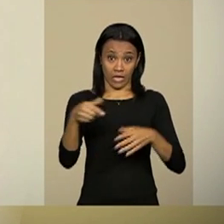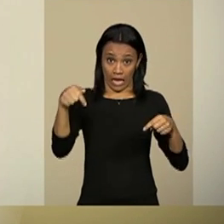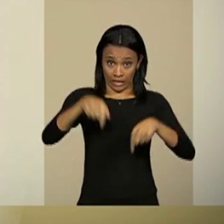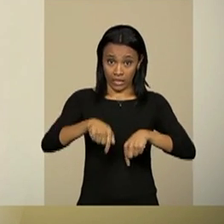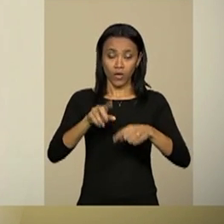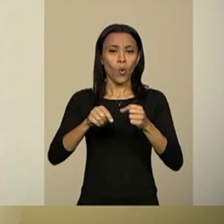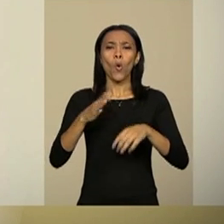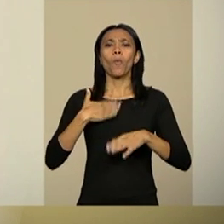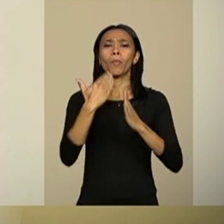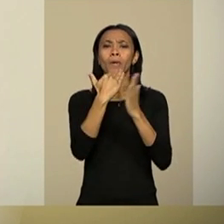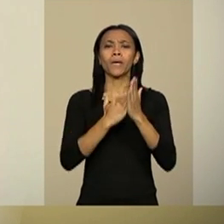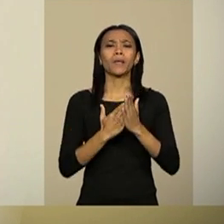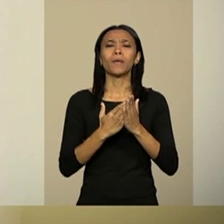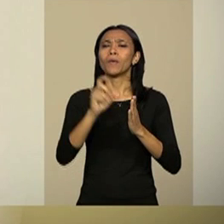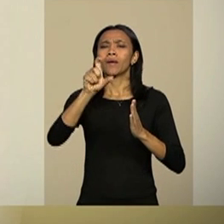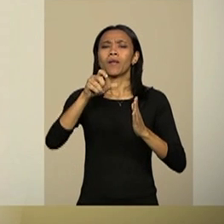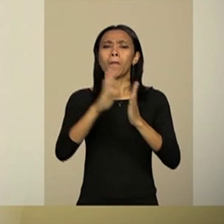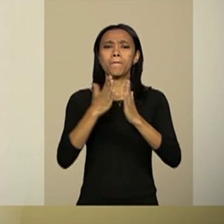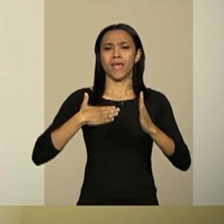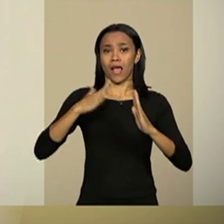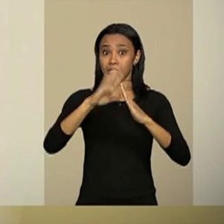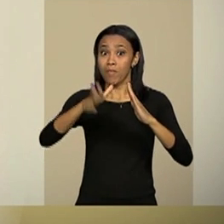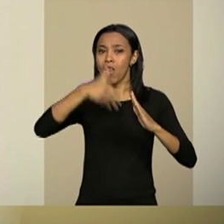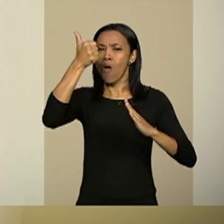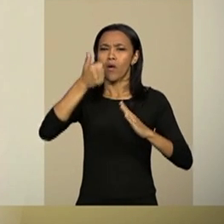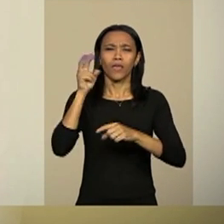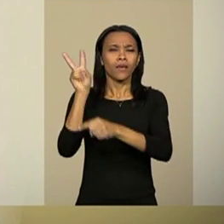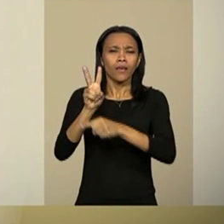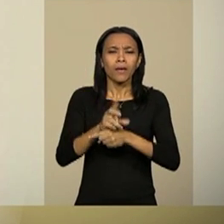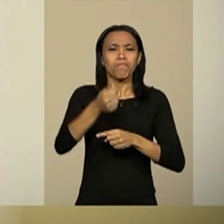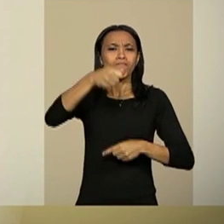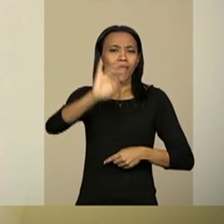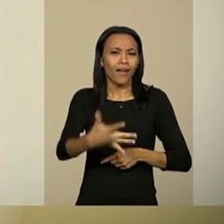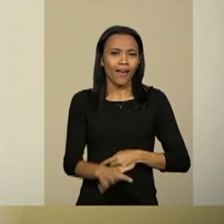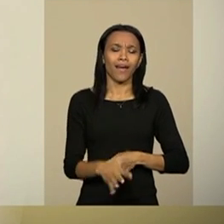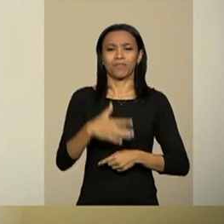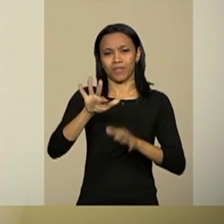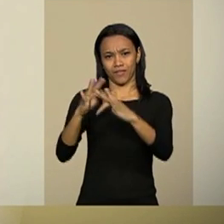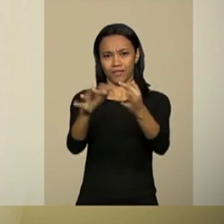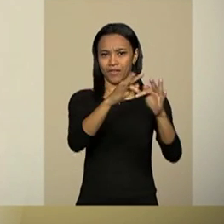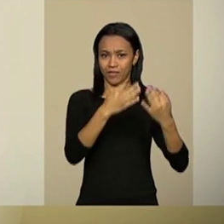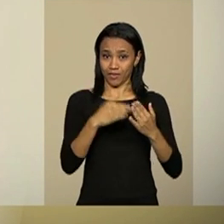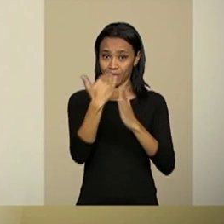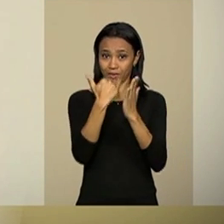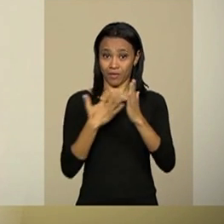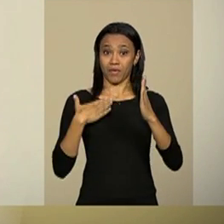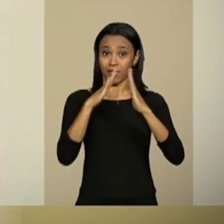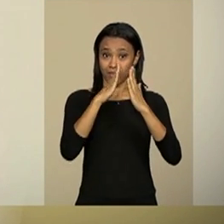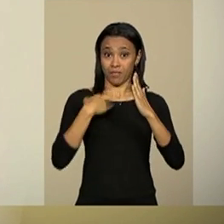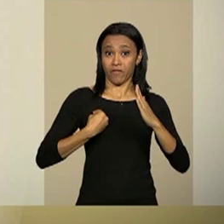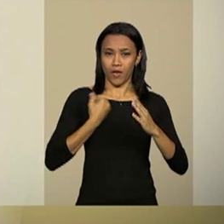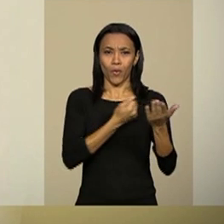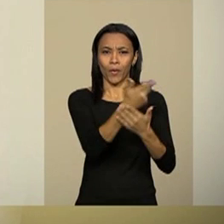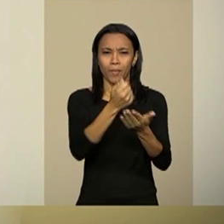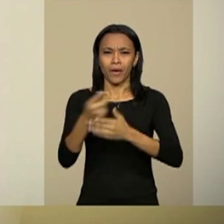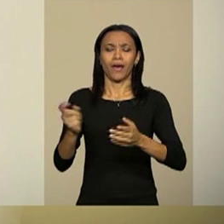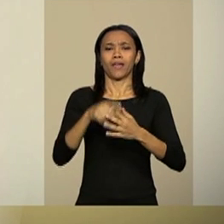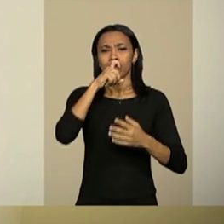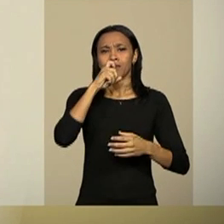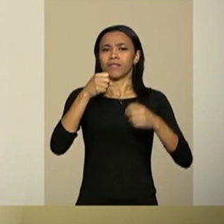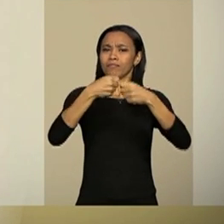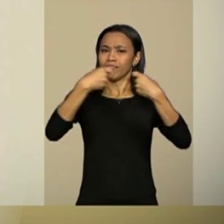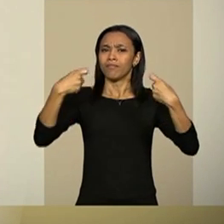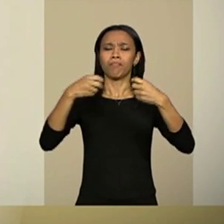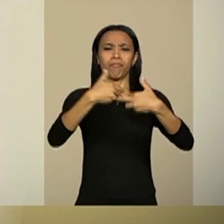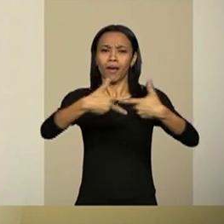café sobre o minha casa melhor aquele programa que oferece crédito barato para as famílias do minha casa minha vida comprar em eletrodomésticos e mobiliário